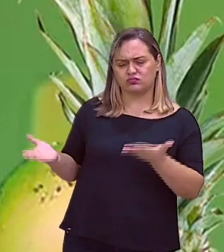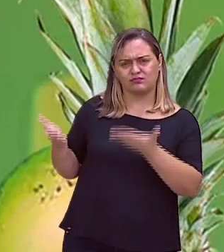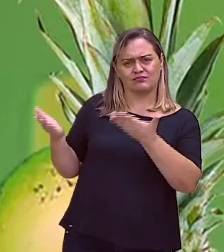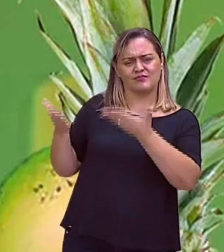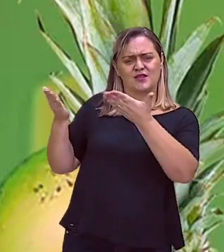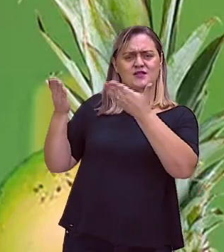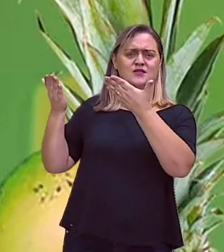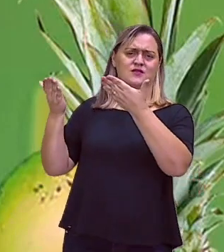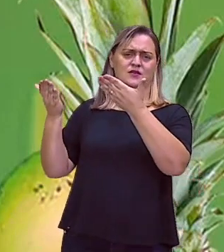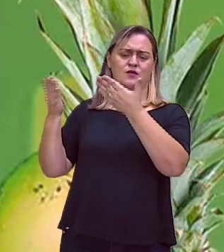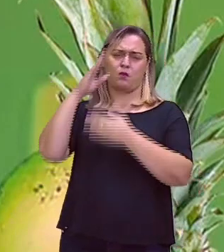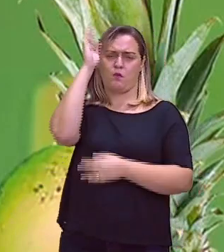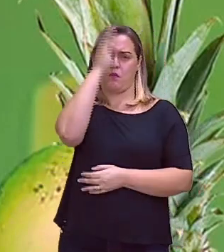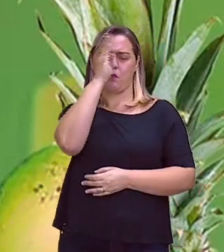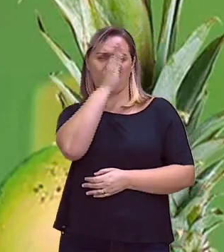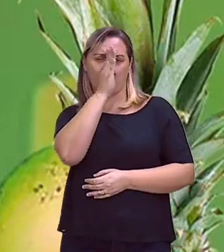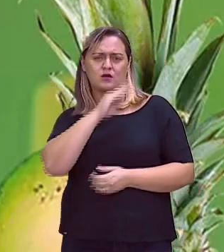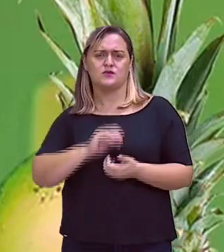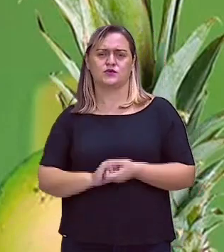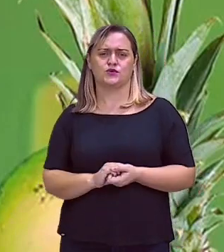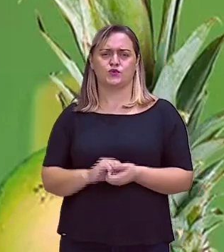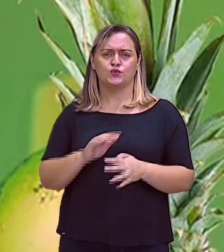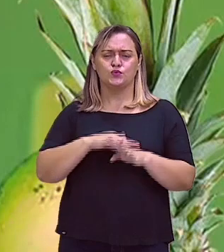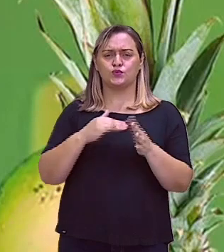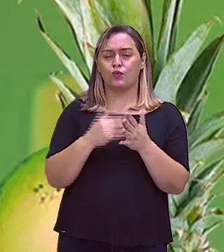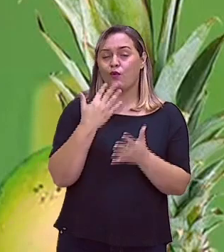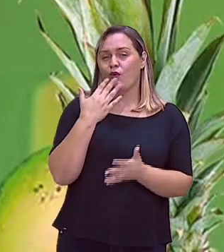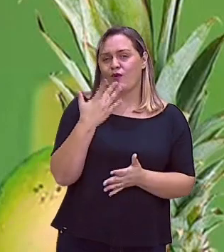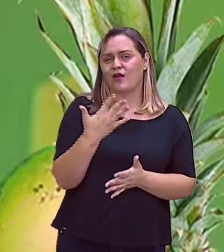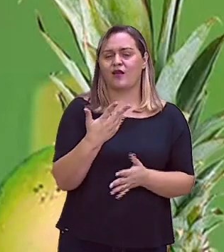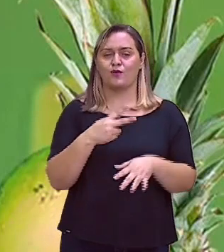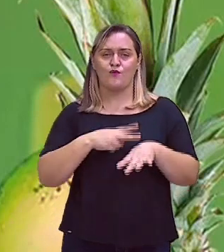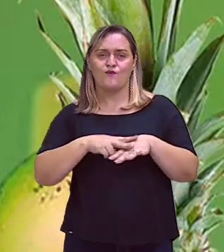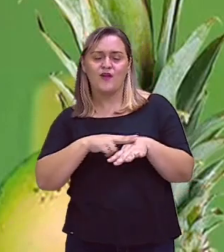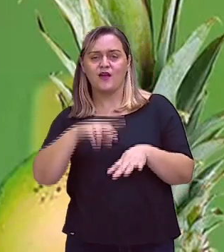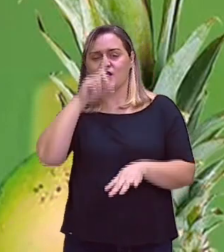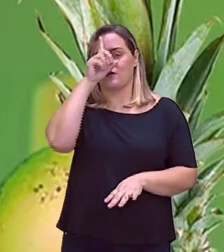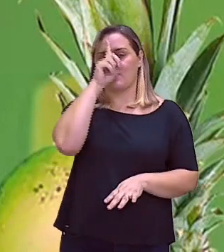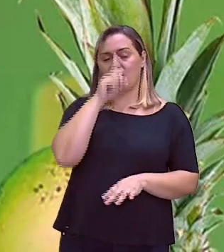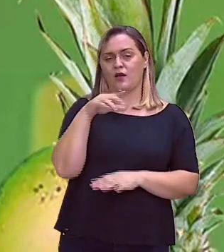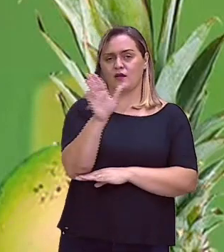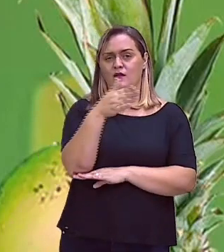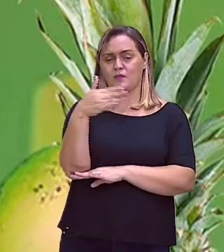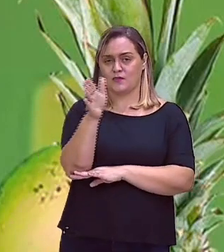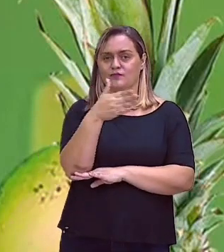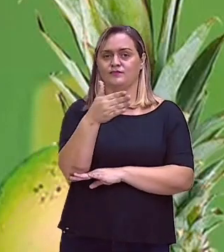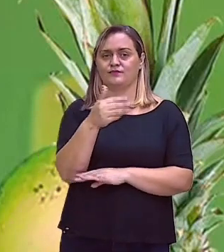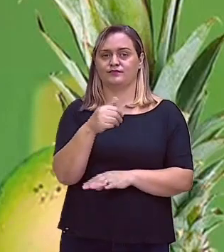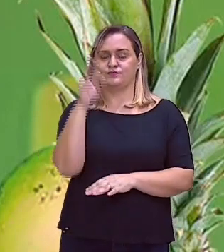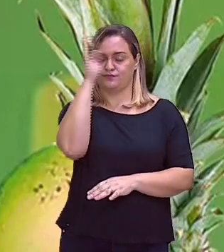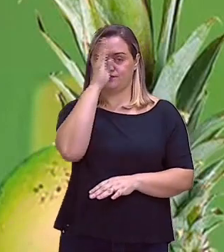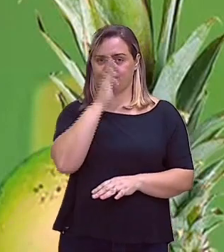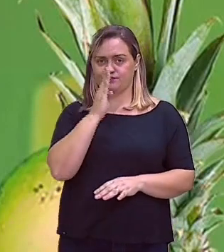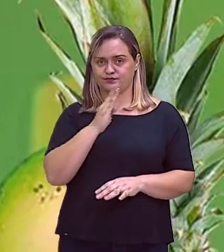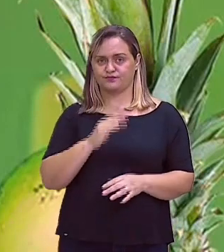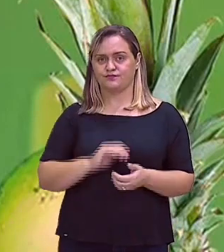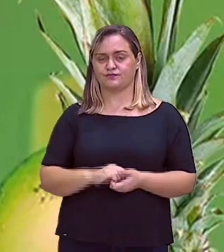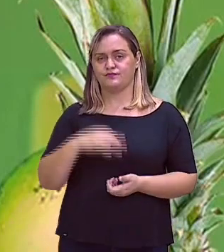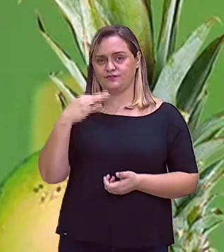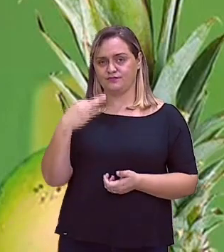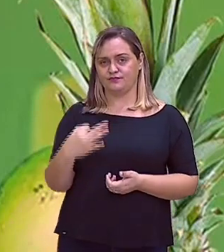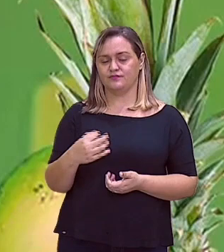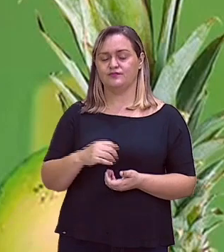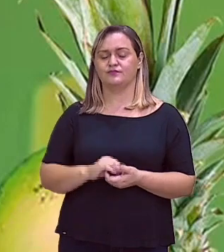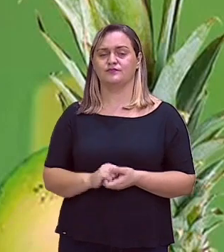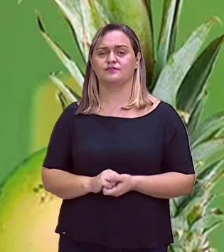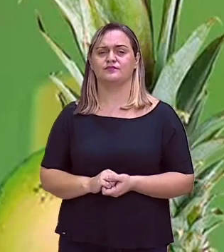essas cores estampadas o verde amarelo né que vem estampado a todo momento no